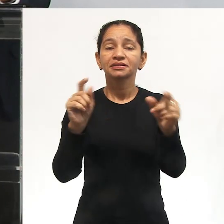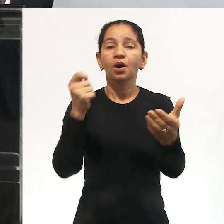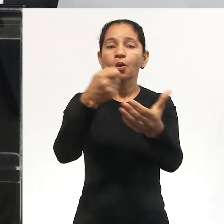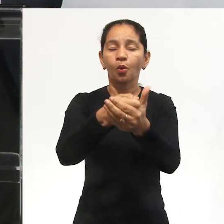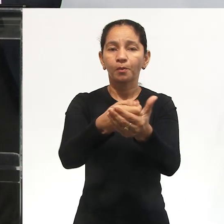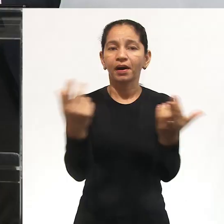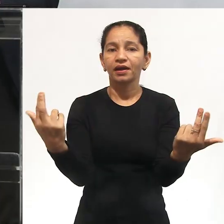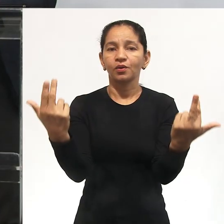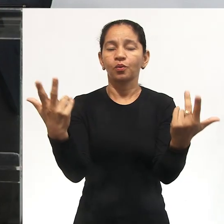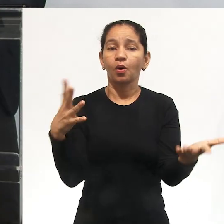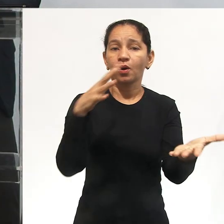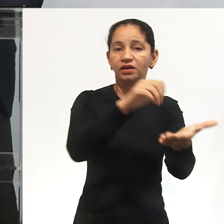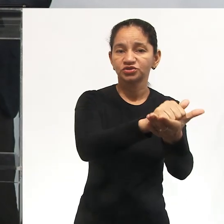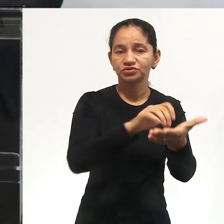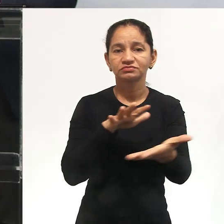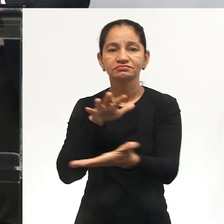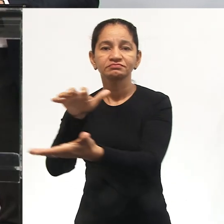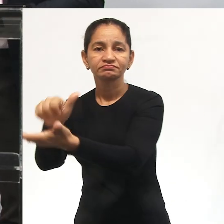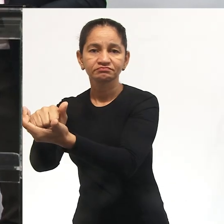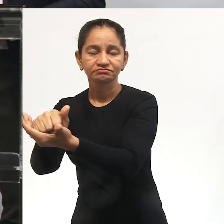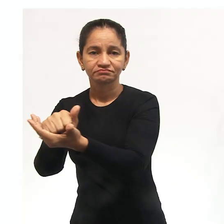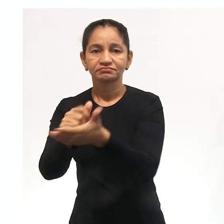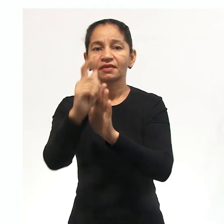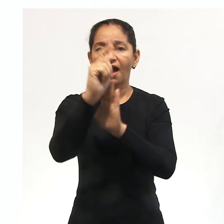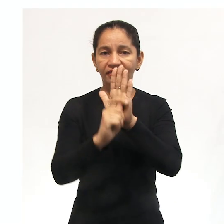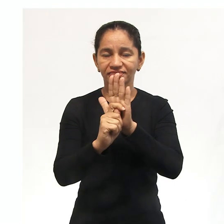de um registro de preço. Tudo bem?